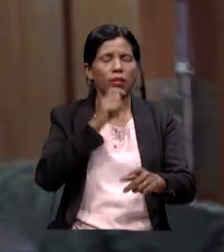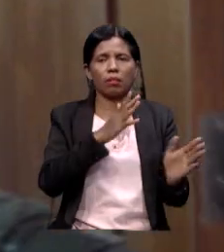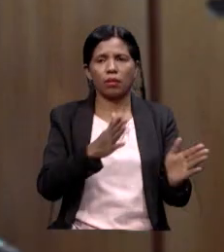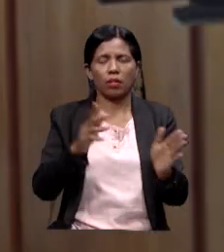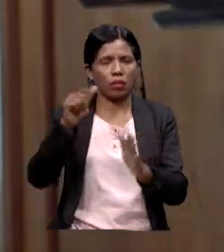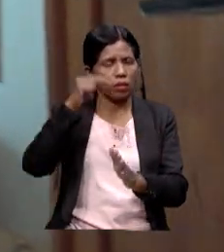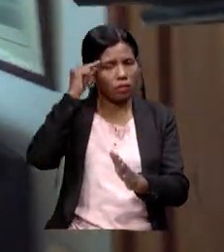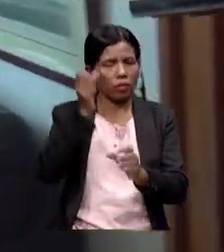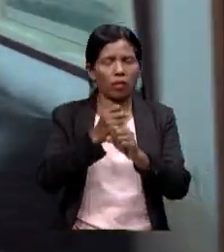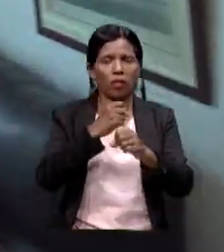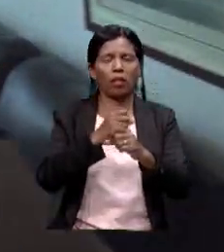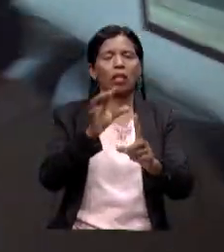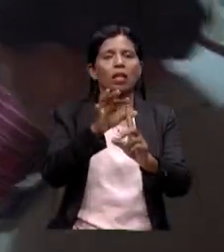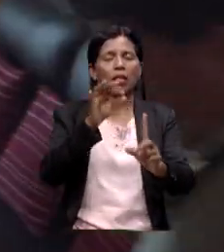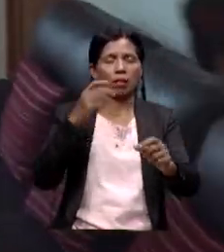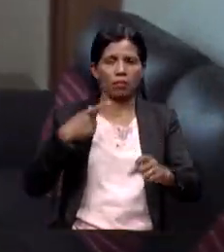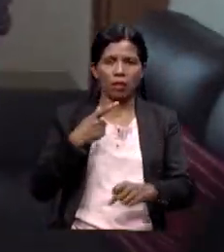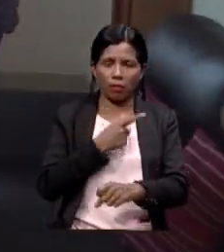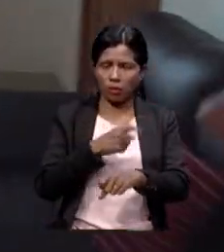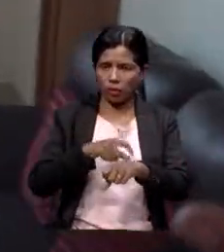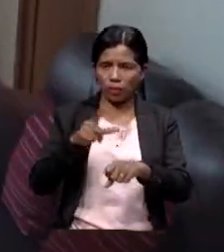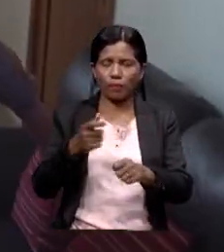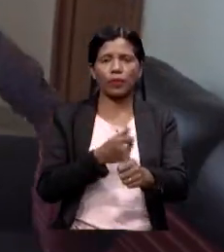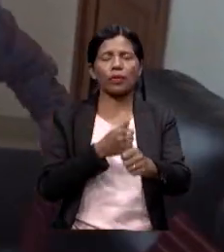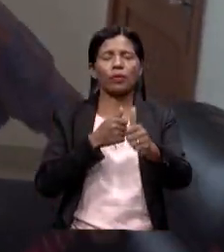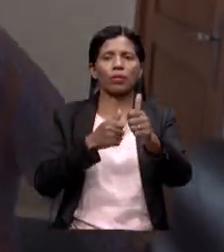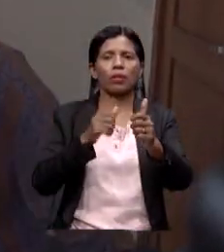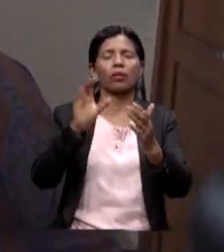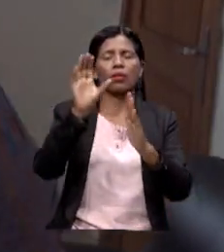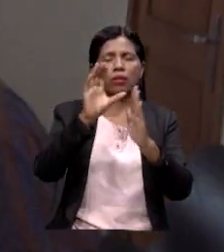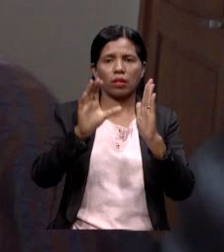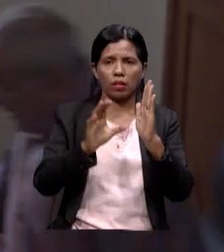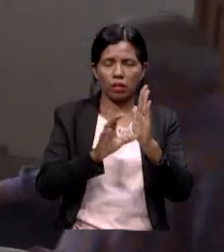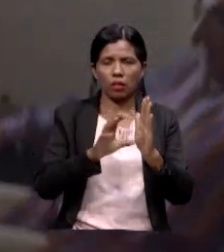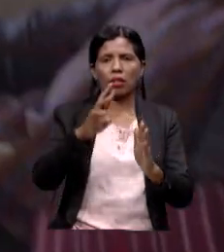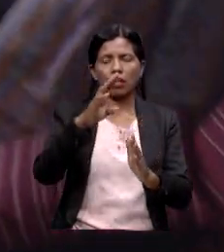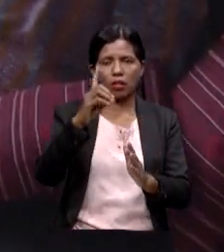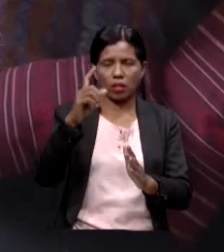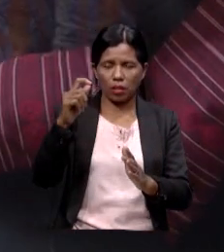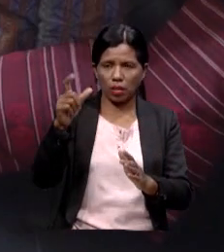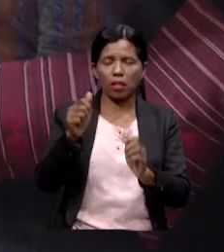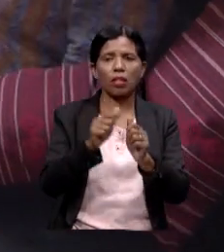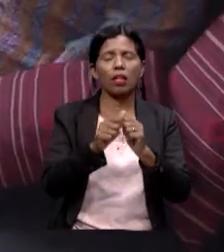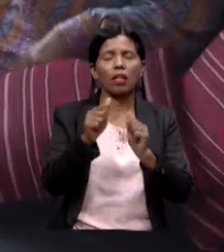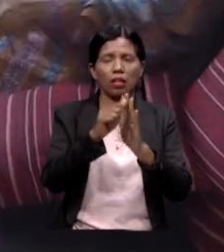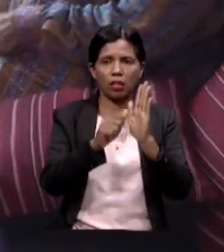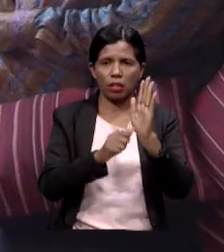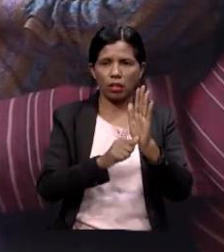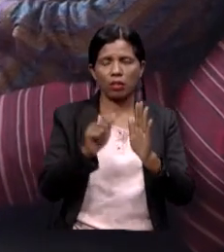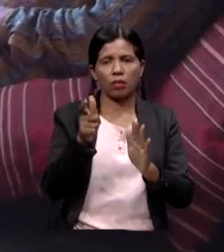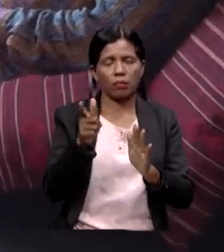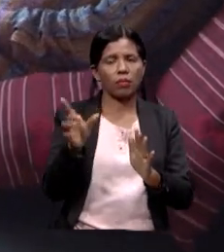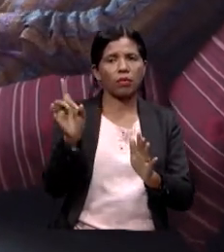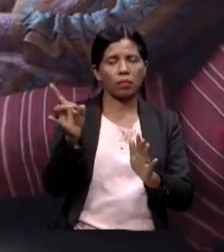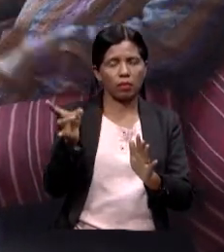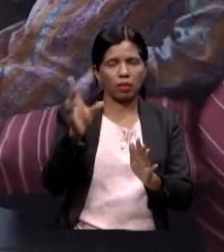onde realiza eleição parlamentar. Ter Constituição RTL, artigo 1 nulo resinen, a linha C, focbit ba Presidente